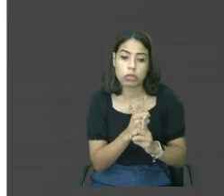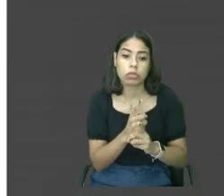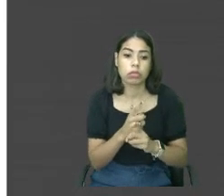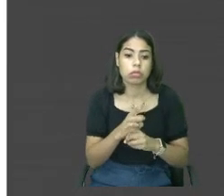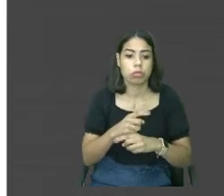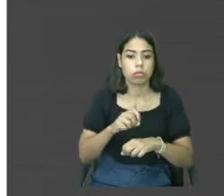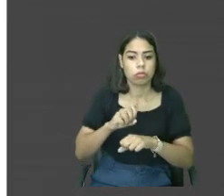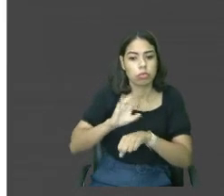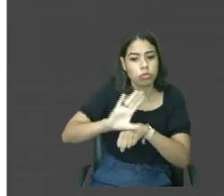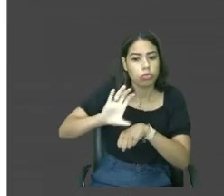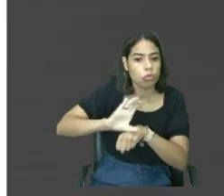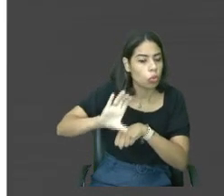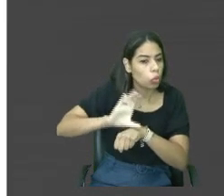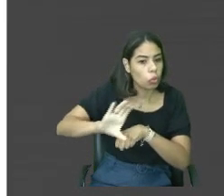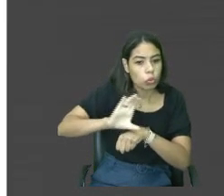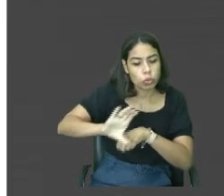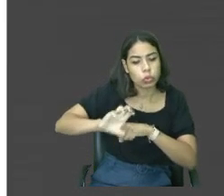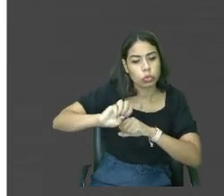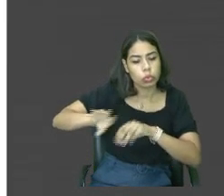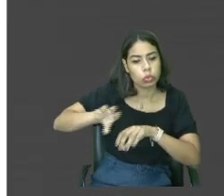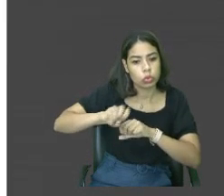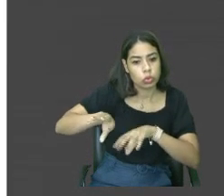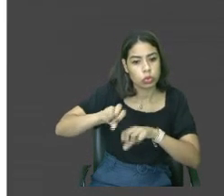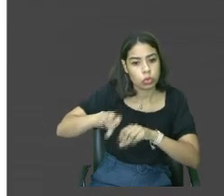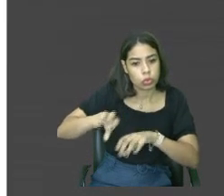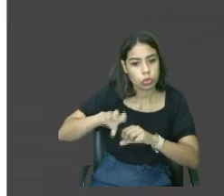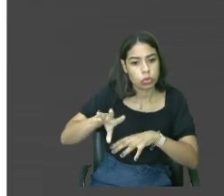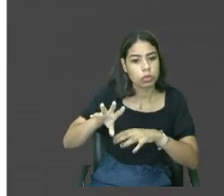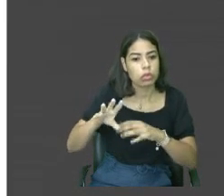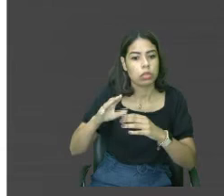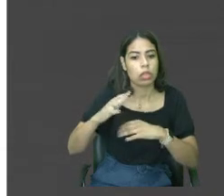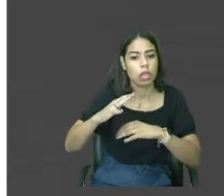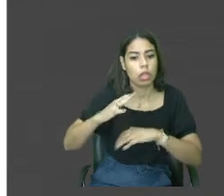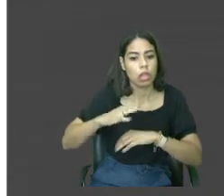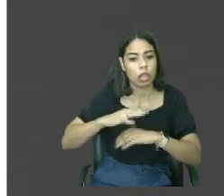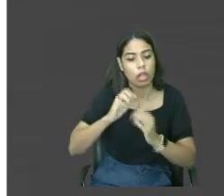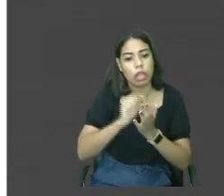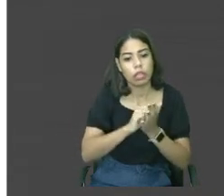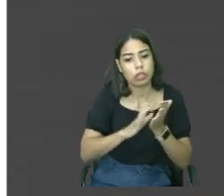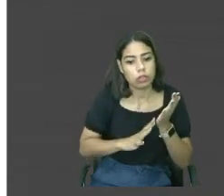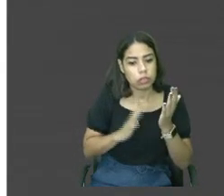do CAPS, né, atividades terapêuticas.